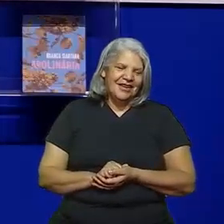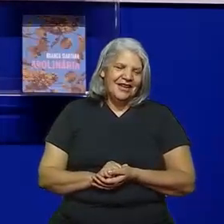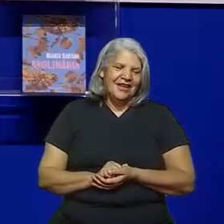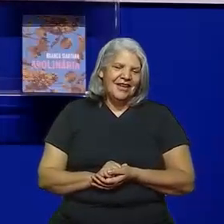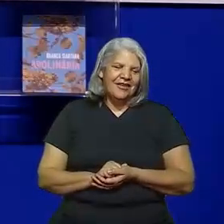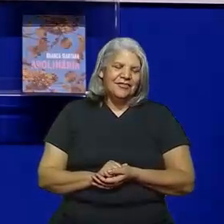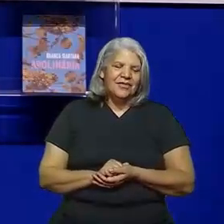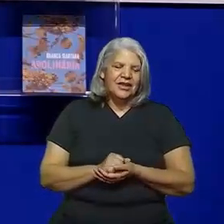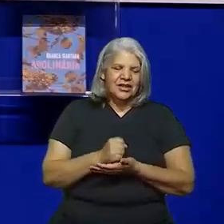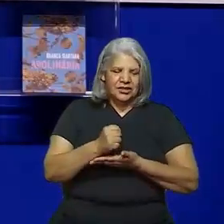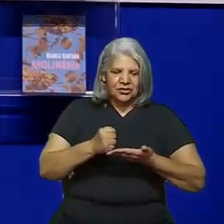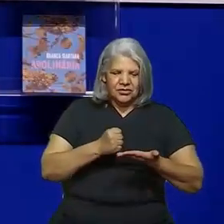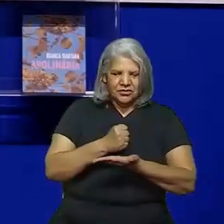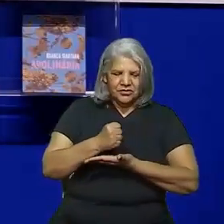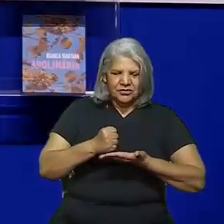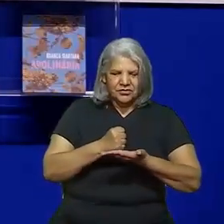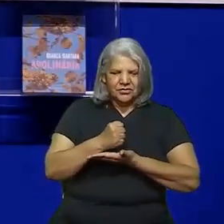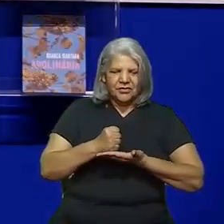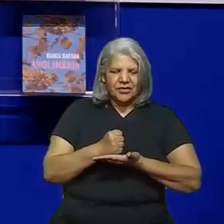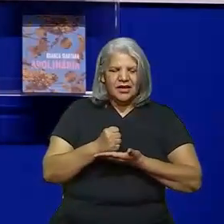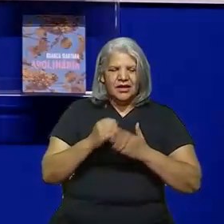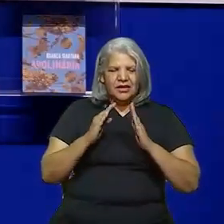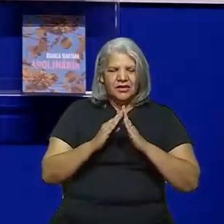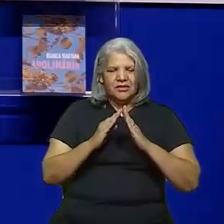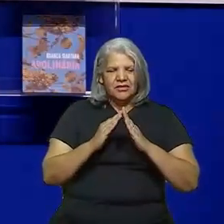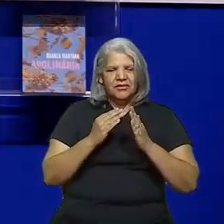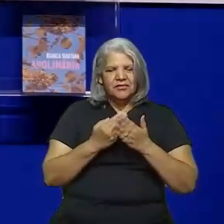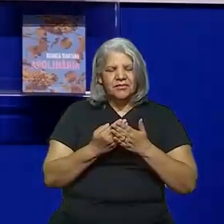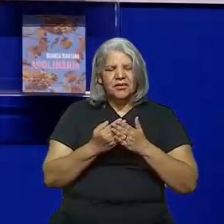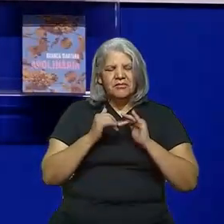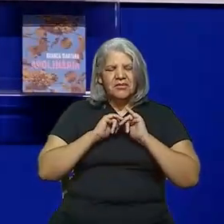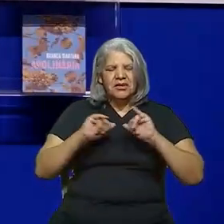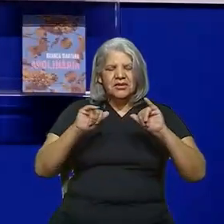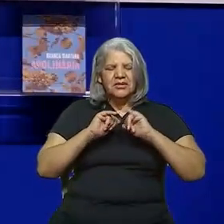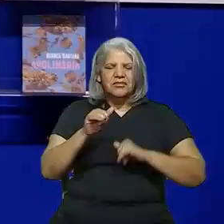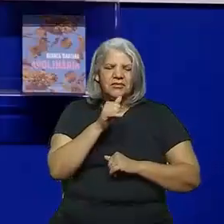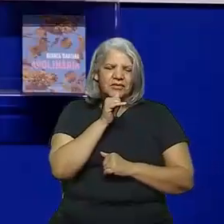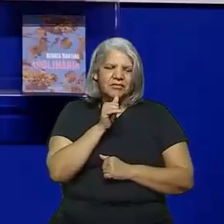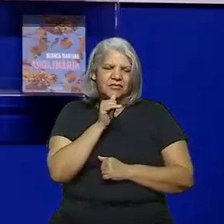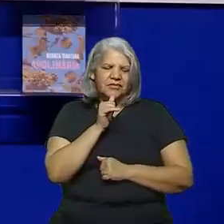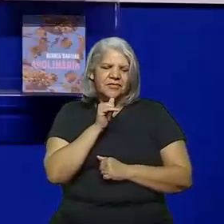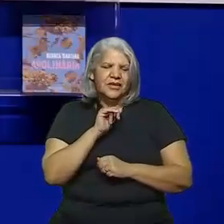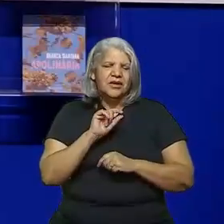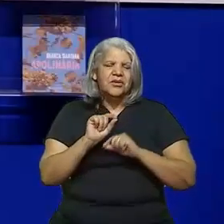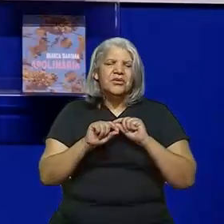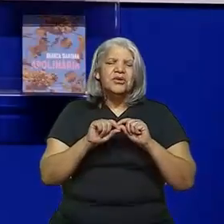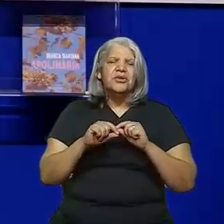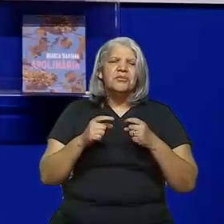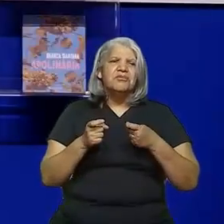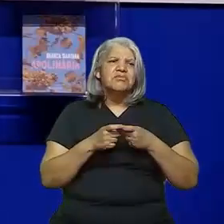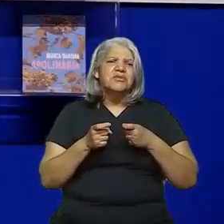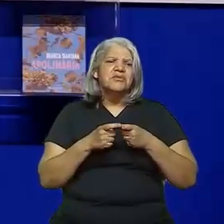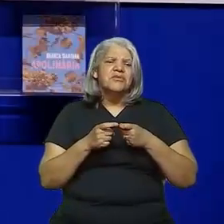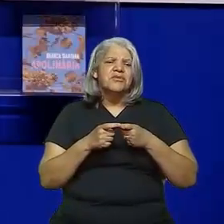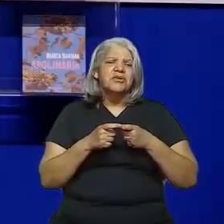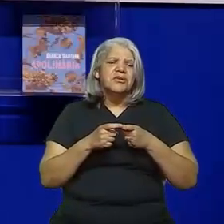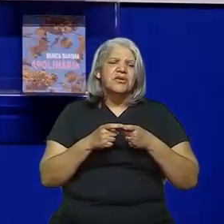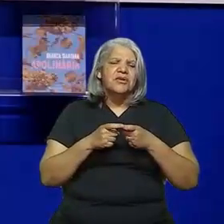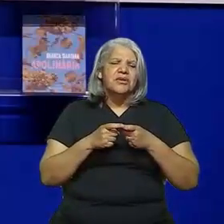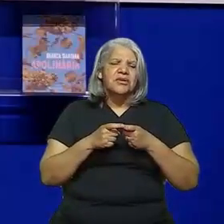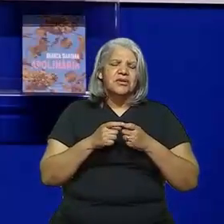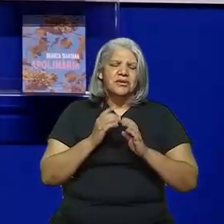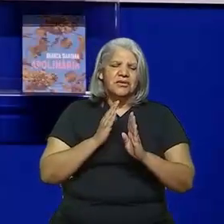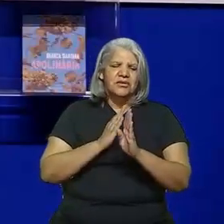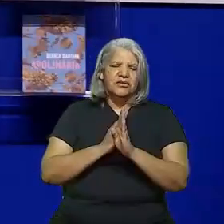Escola Base e vários outros, de dizer, noticiar, por exemplo, que um médico tinha furado a fila